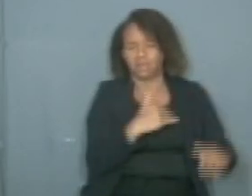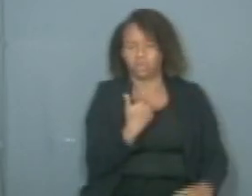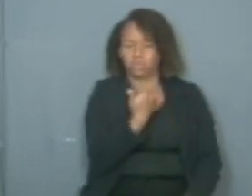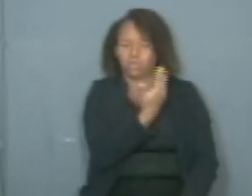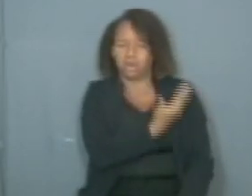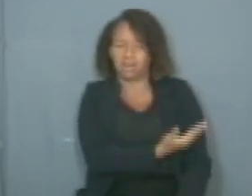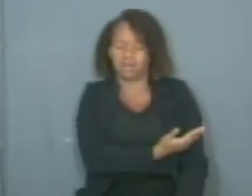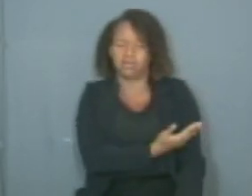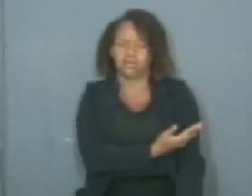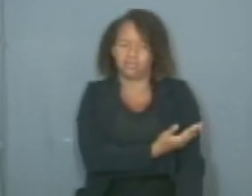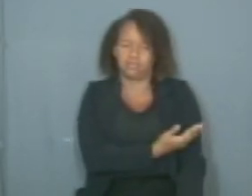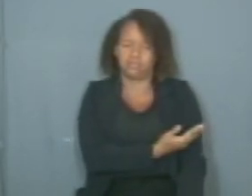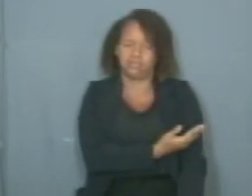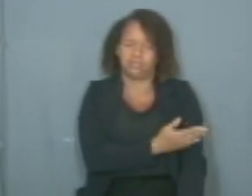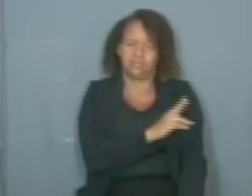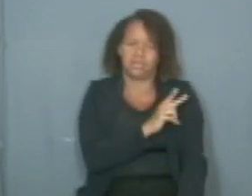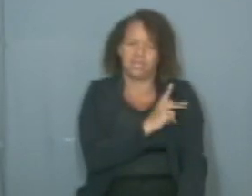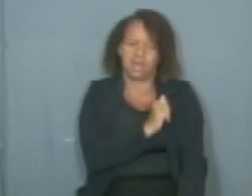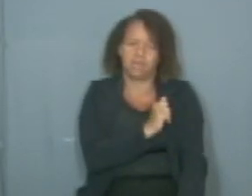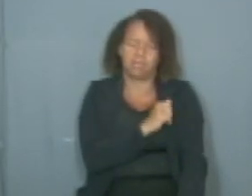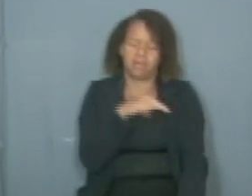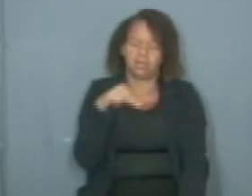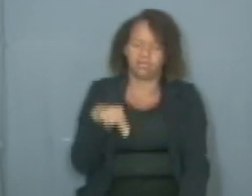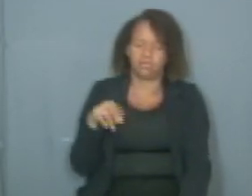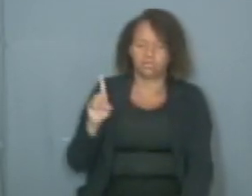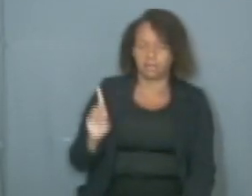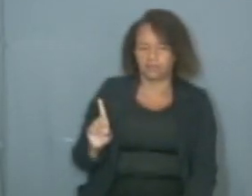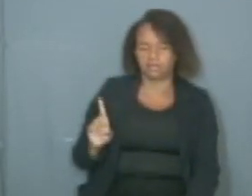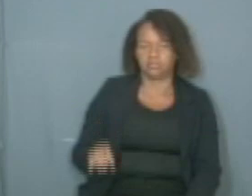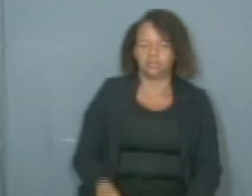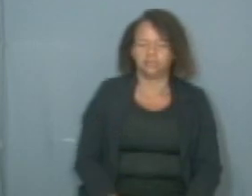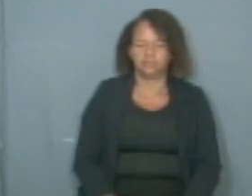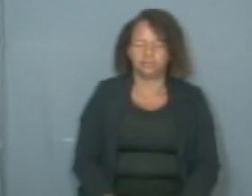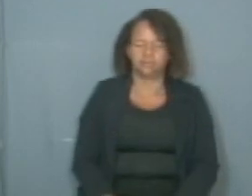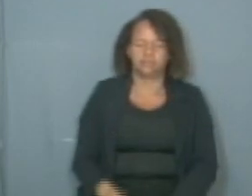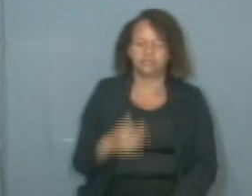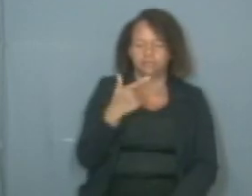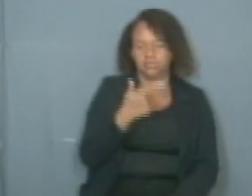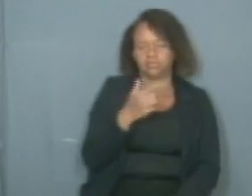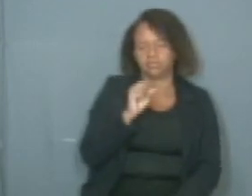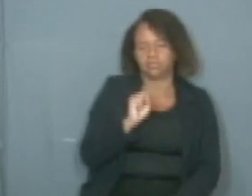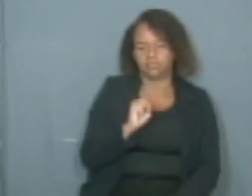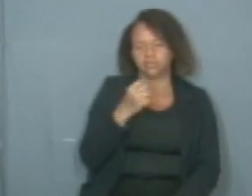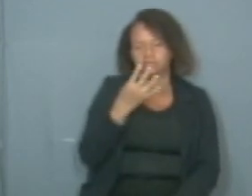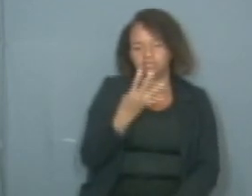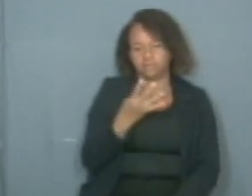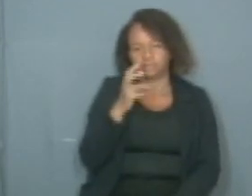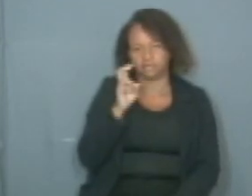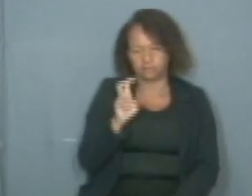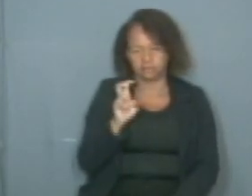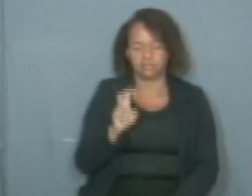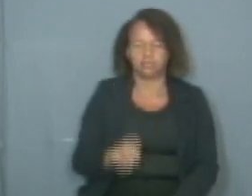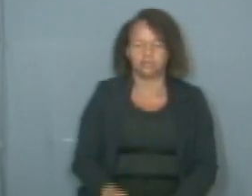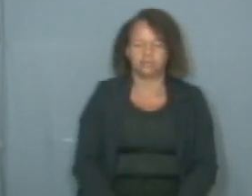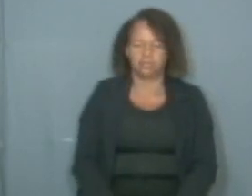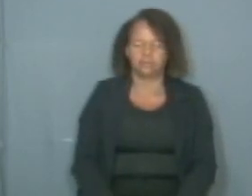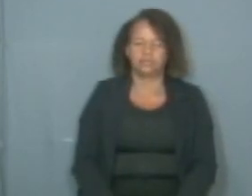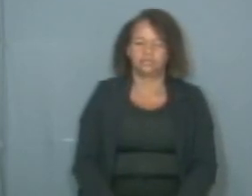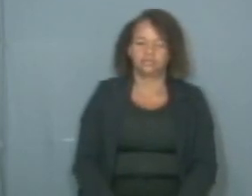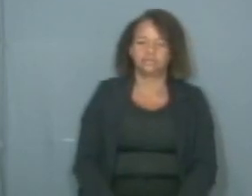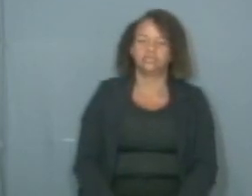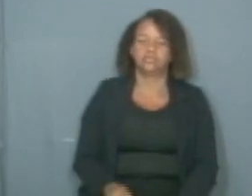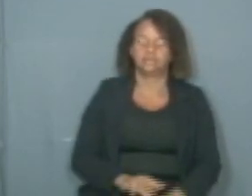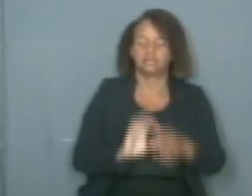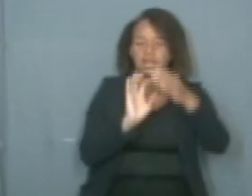lado da UPA Nova Descoberta. Deixa eu ir para o 2845, que fala da reposição